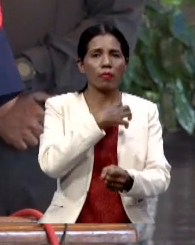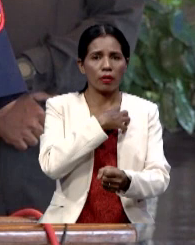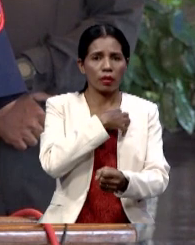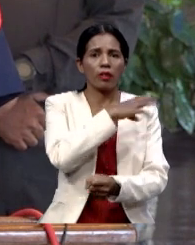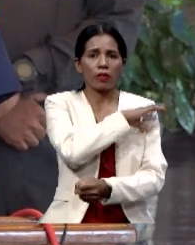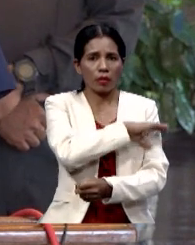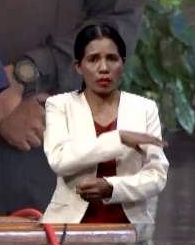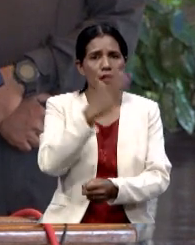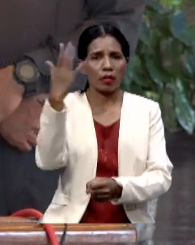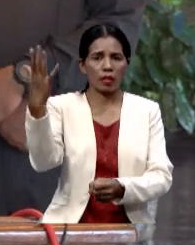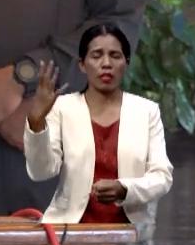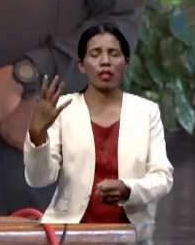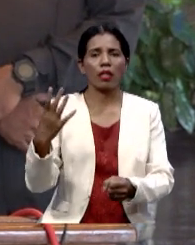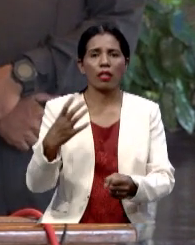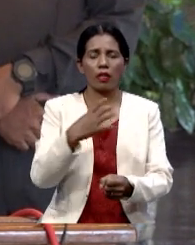pois